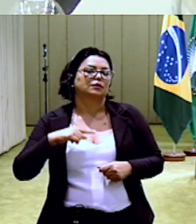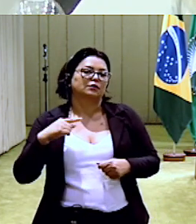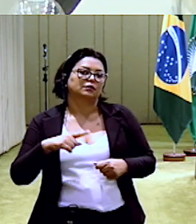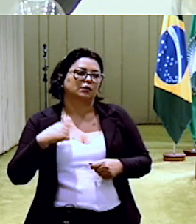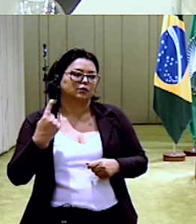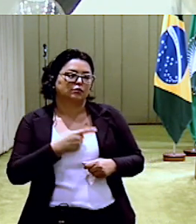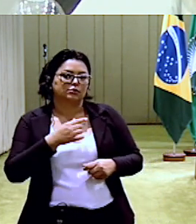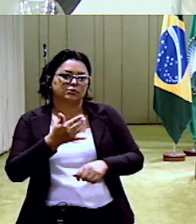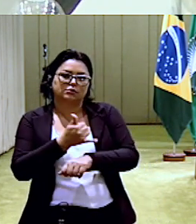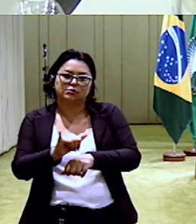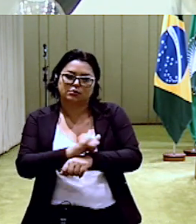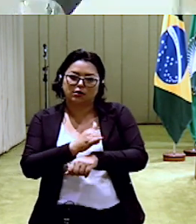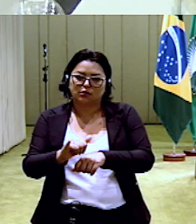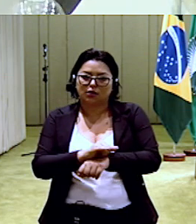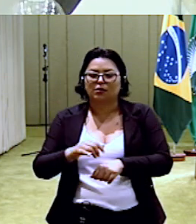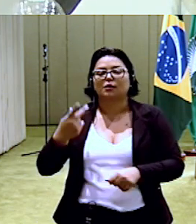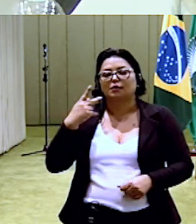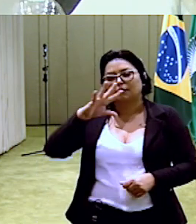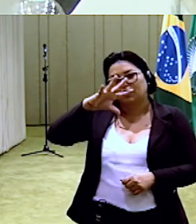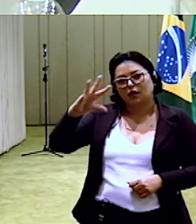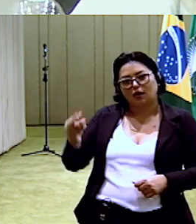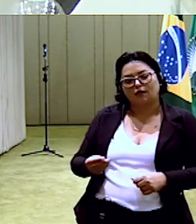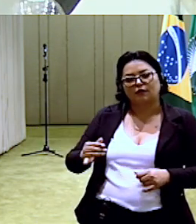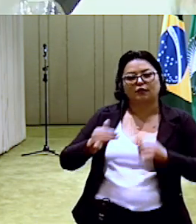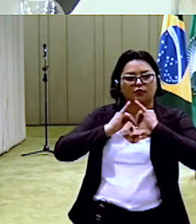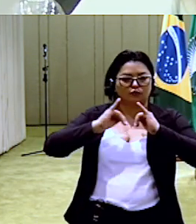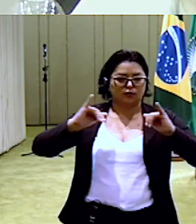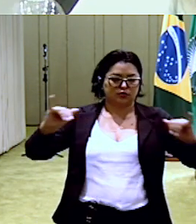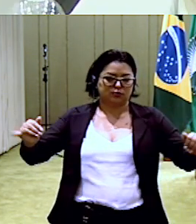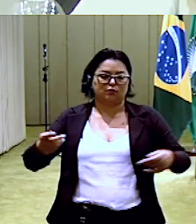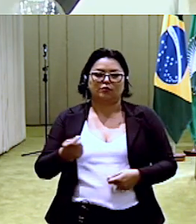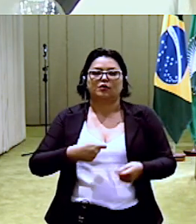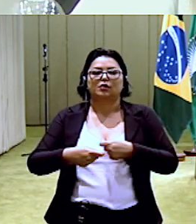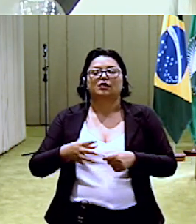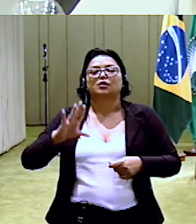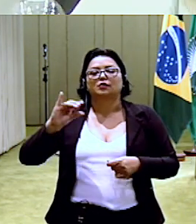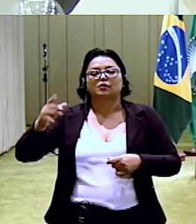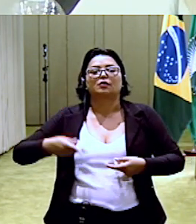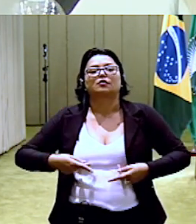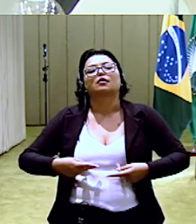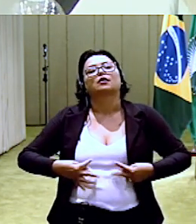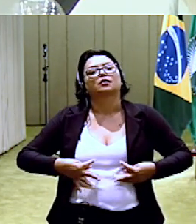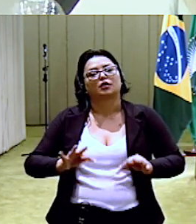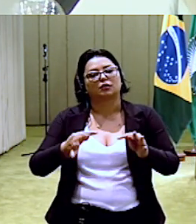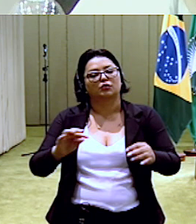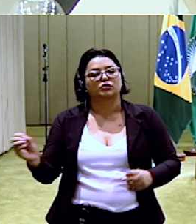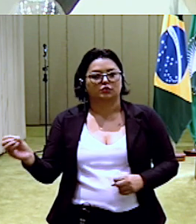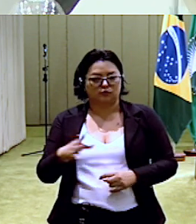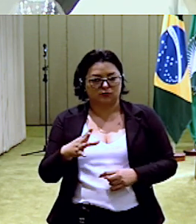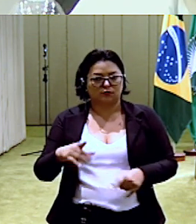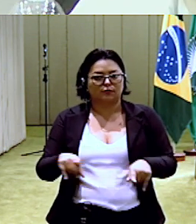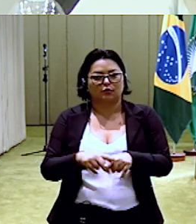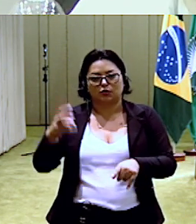nossa estratégia para a África na área de promoção comercial, na área de ciência, tecnologia e inovação e de